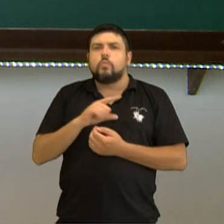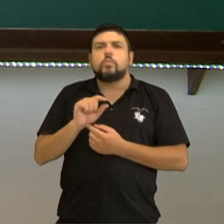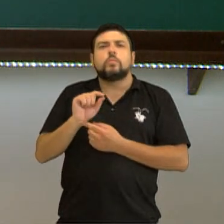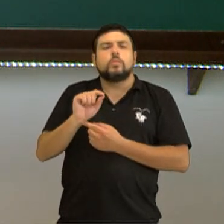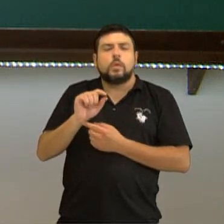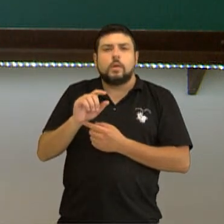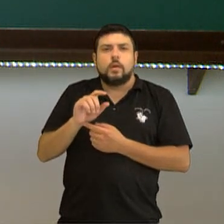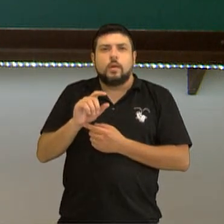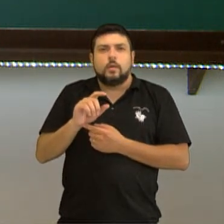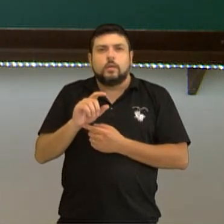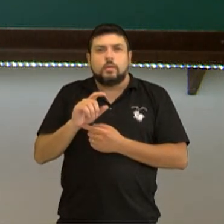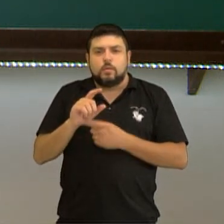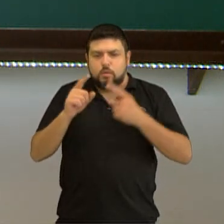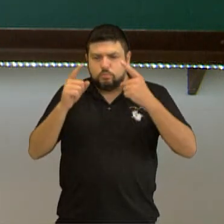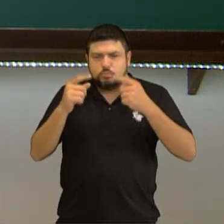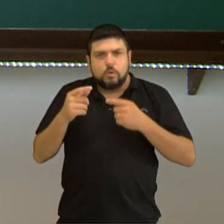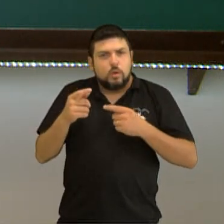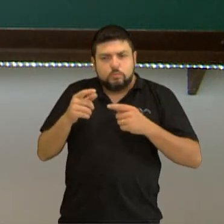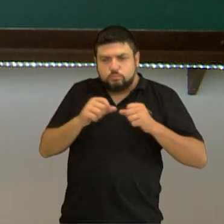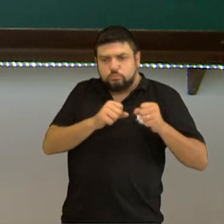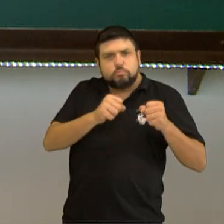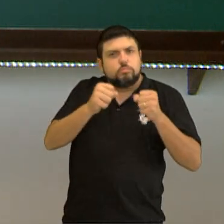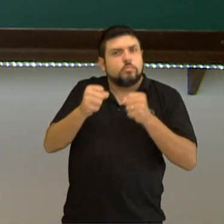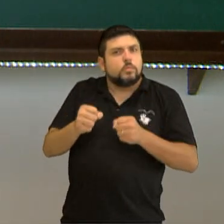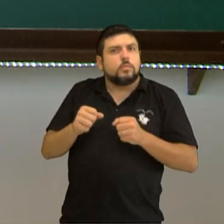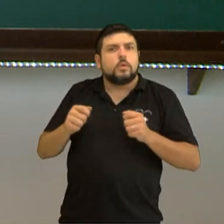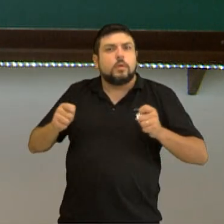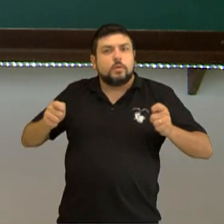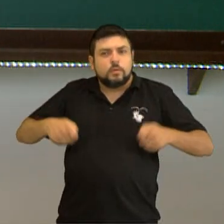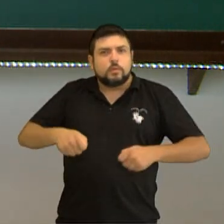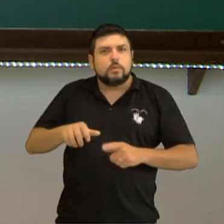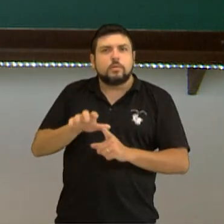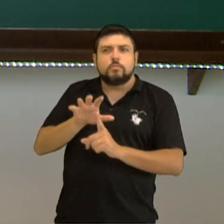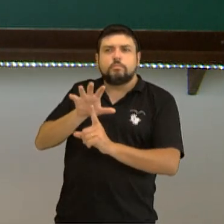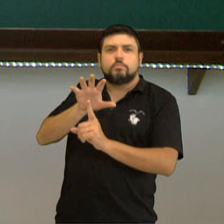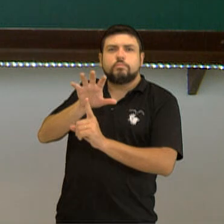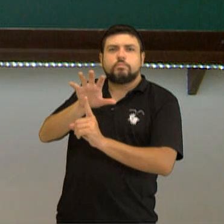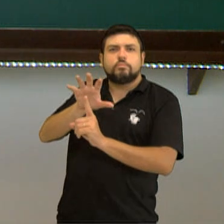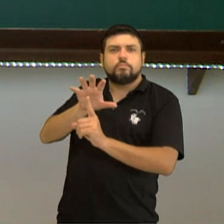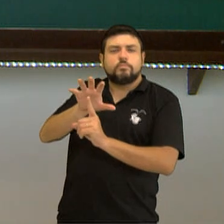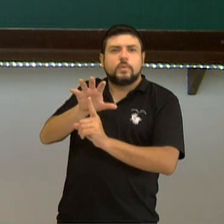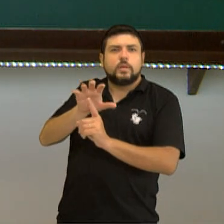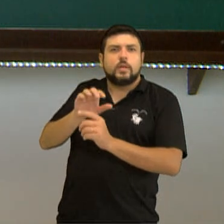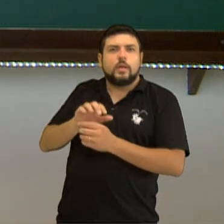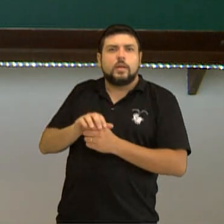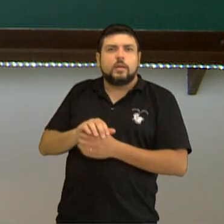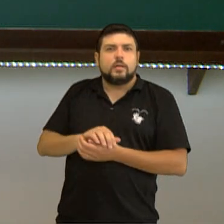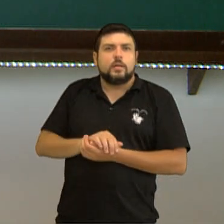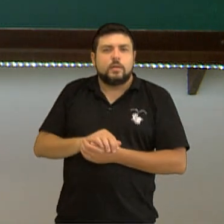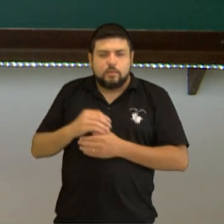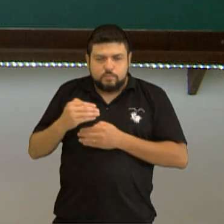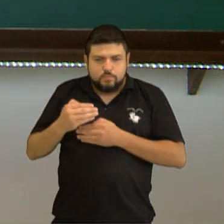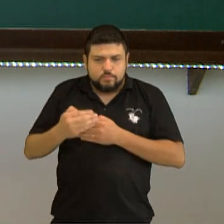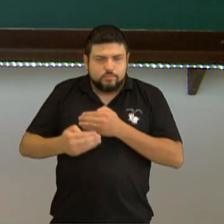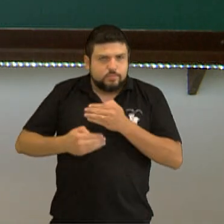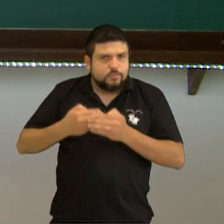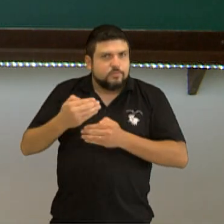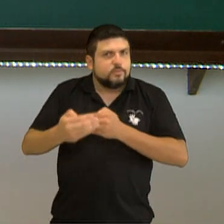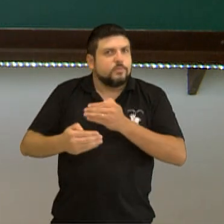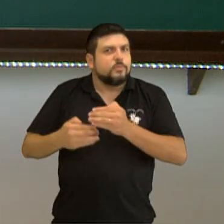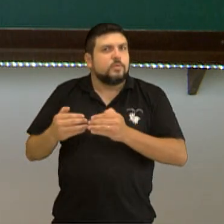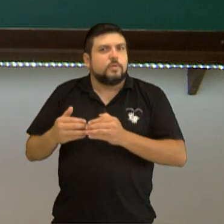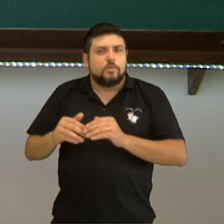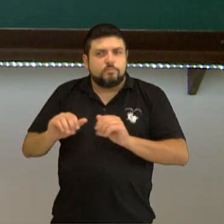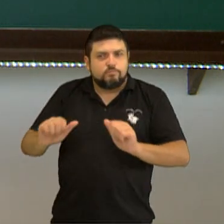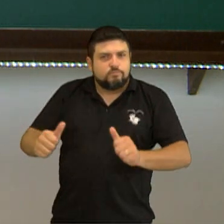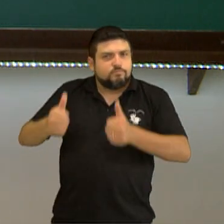de poder, e que faz com que, de certa maneira, né, assim, as coisas encaminhem-se, né, para o melhor